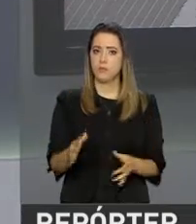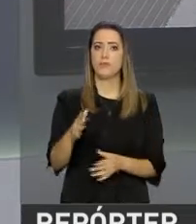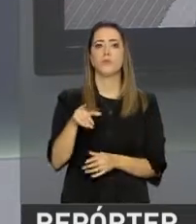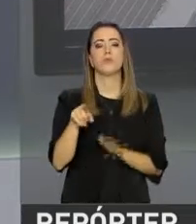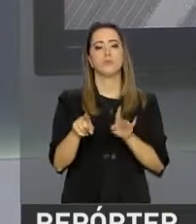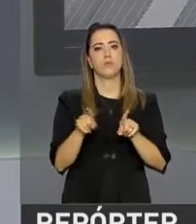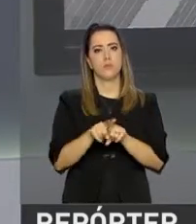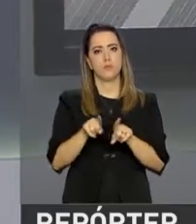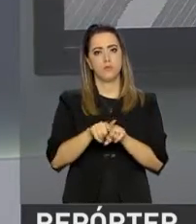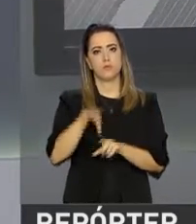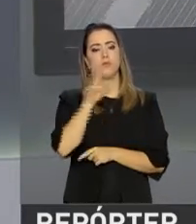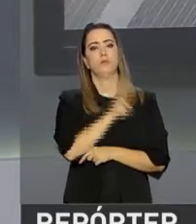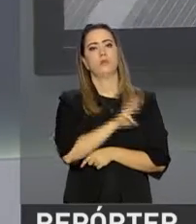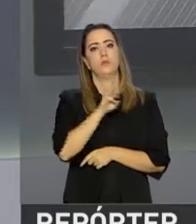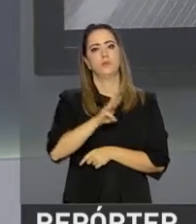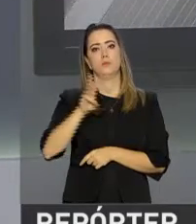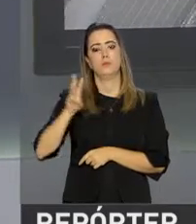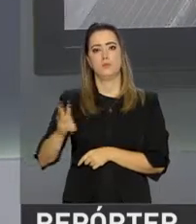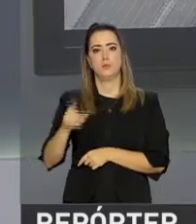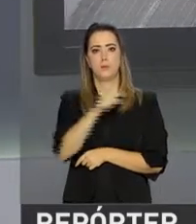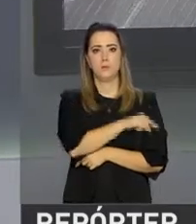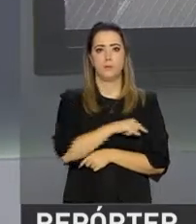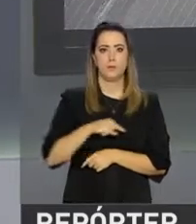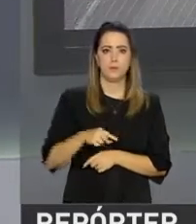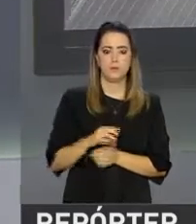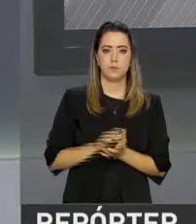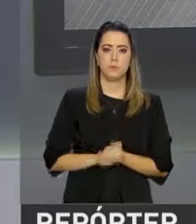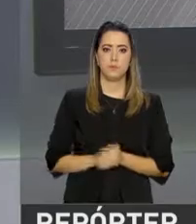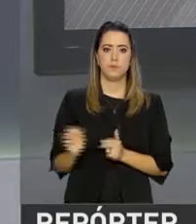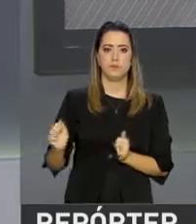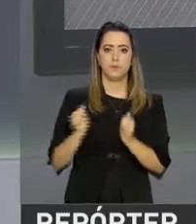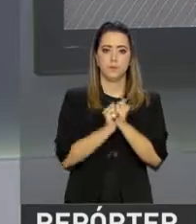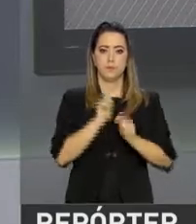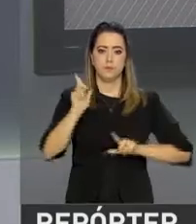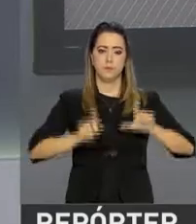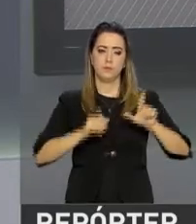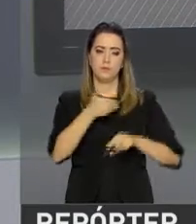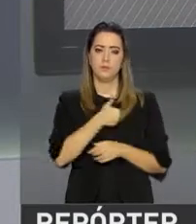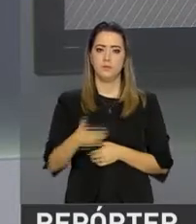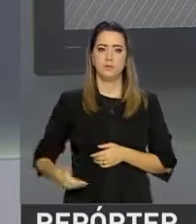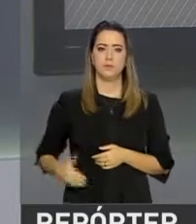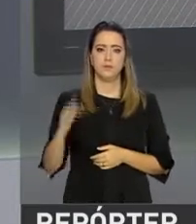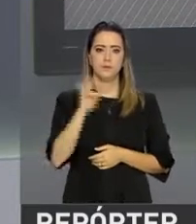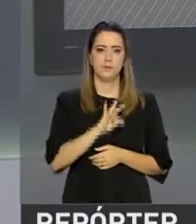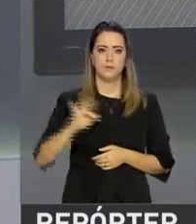nossa programação também está na página da NBR na internet. Continue com a gente